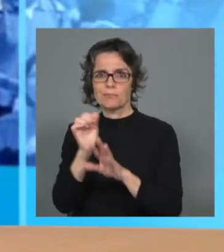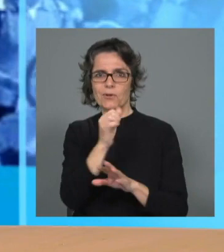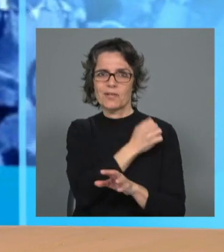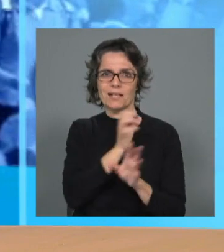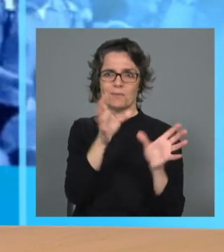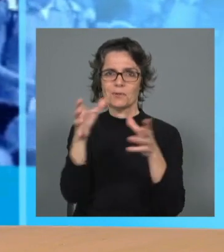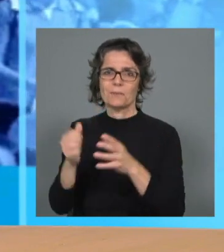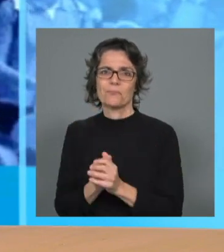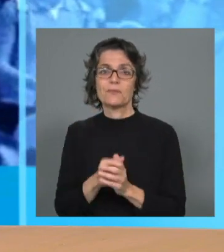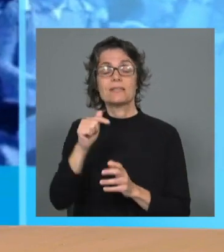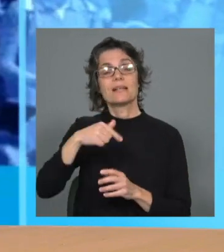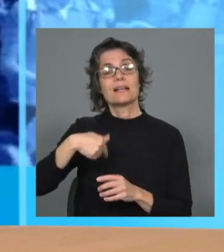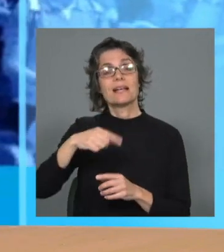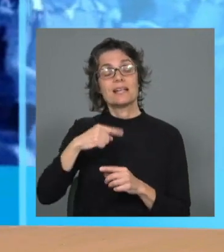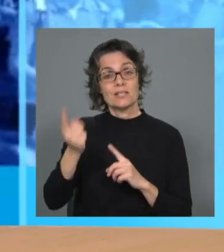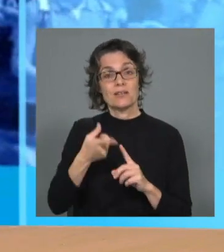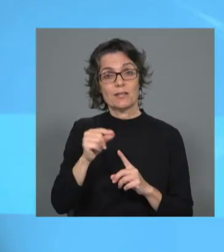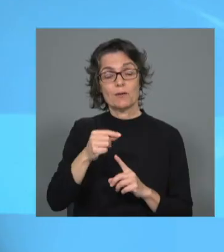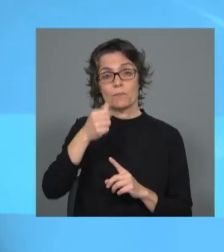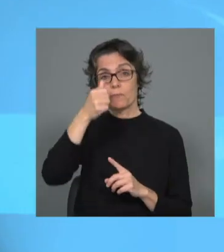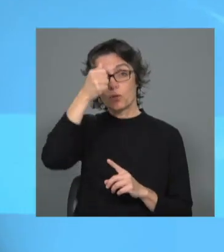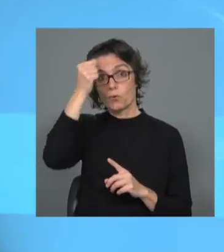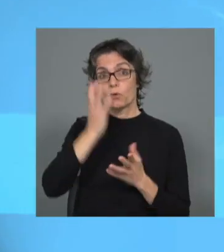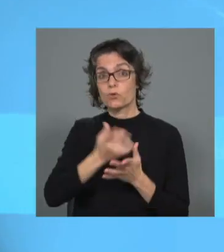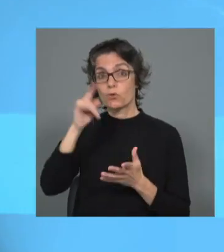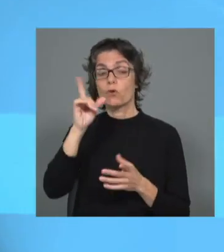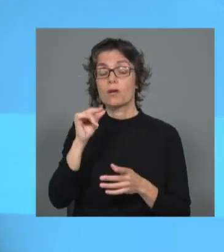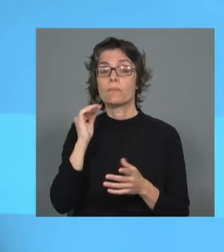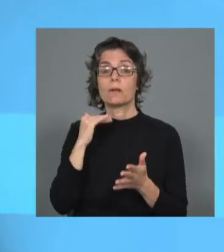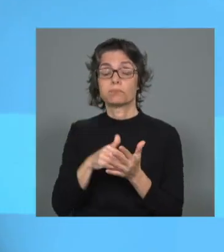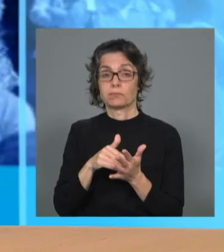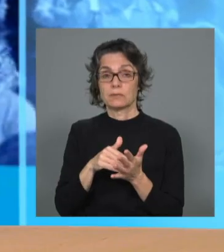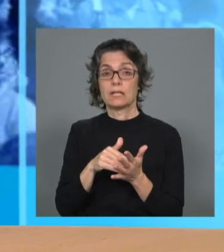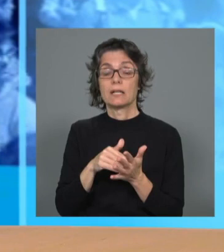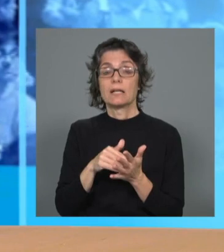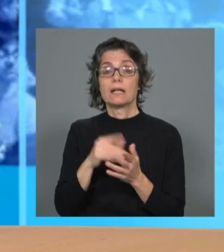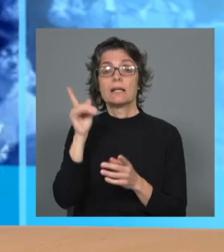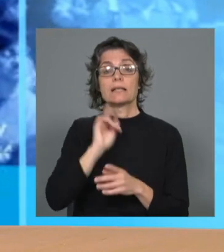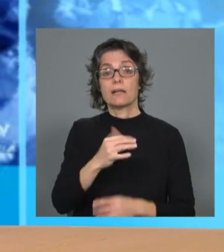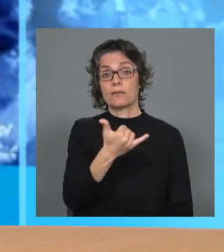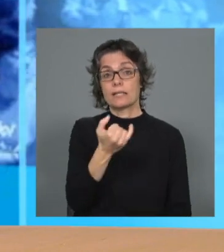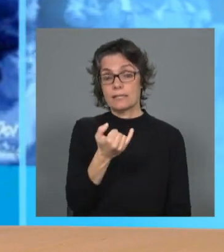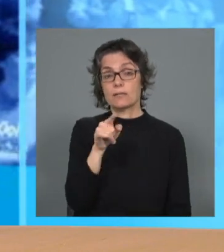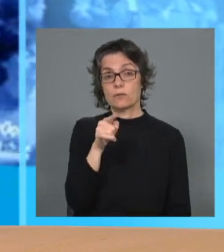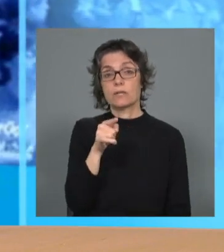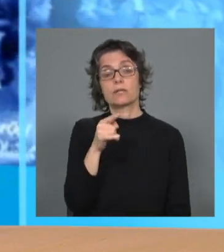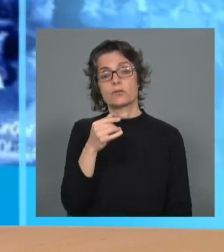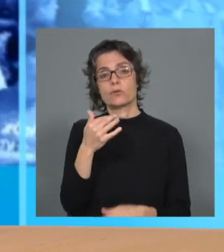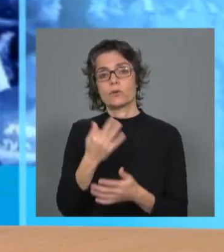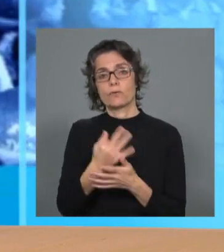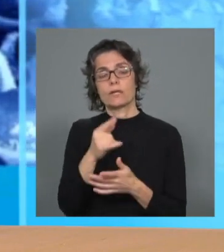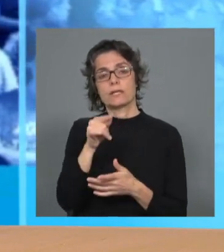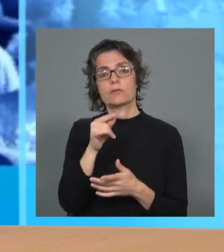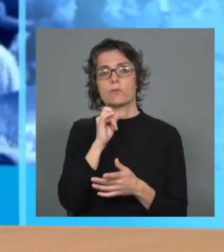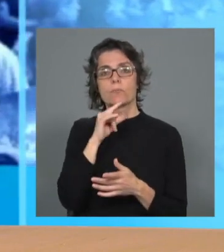há um dia que não vamos fazer ao domingo, porque vamos aproveitar a segunda-feira, dia 25, que é feriado, e vou fazer na comunidade de Pavia nesse